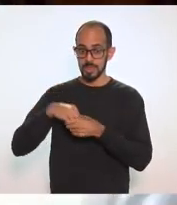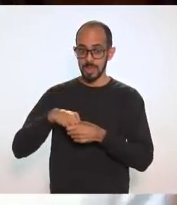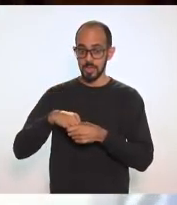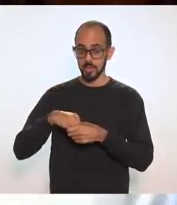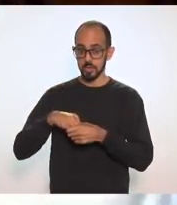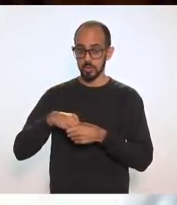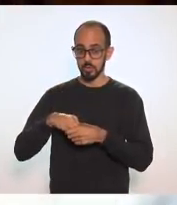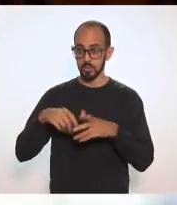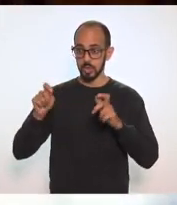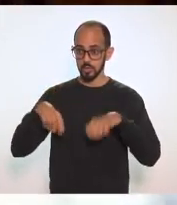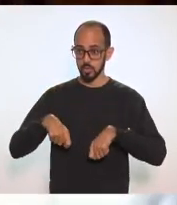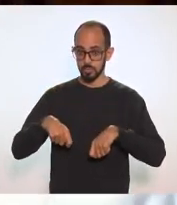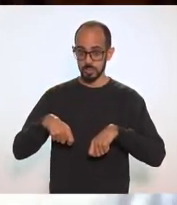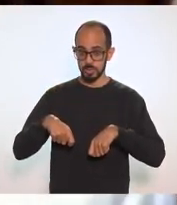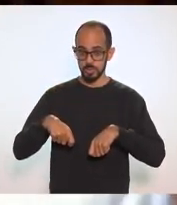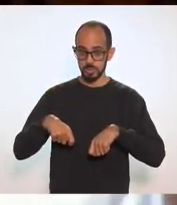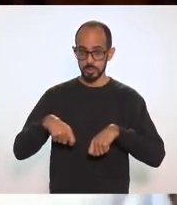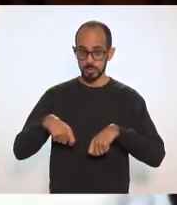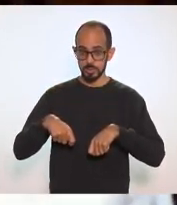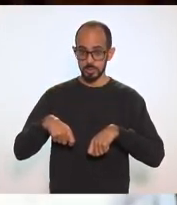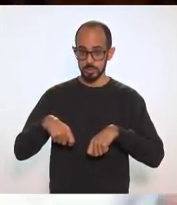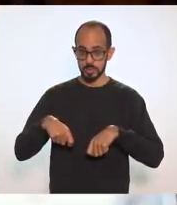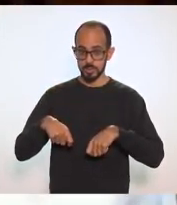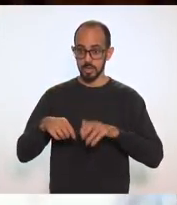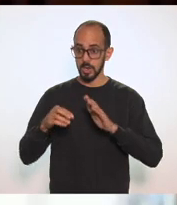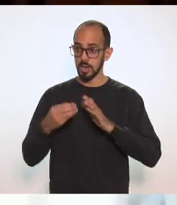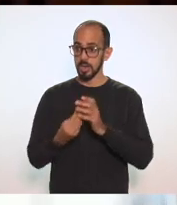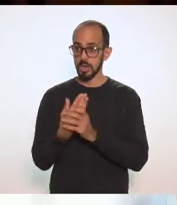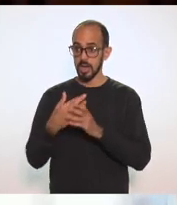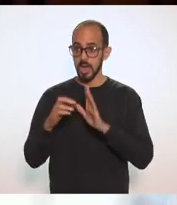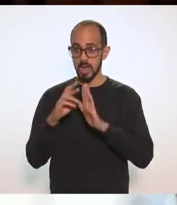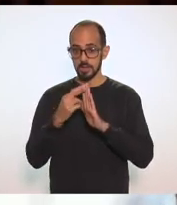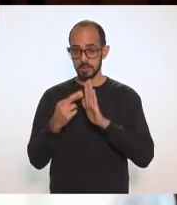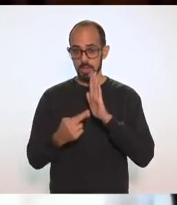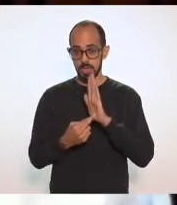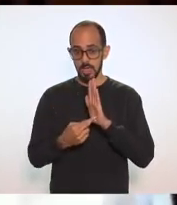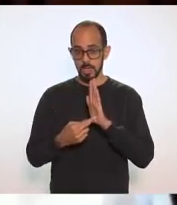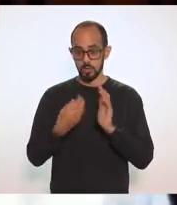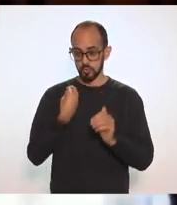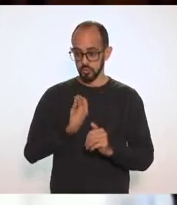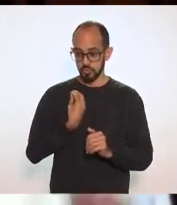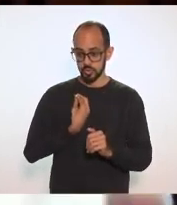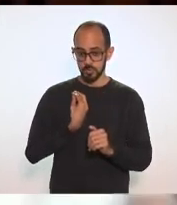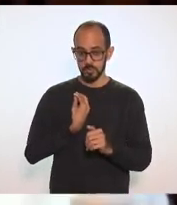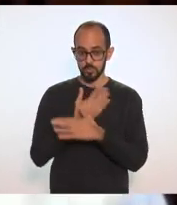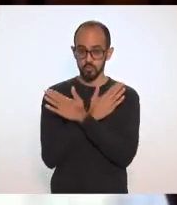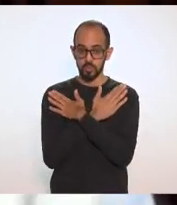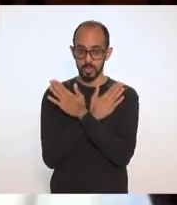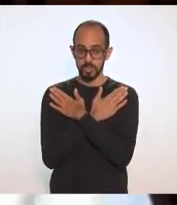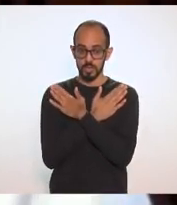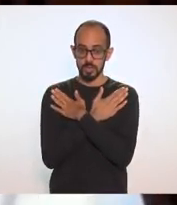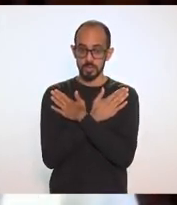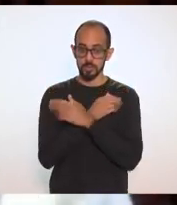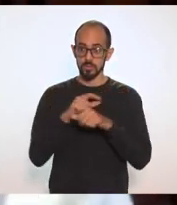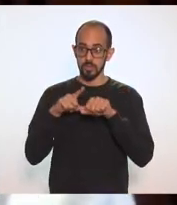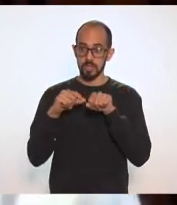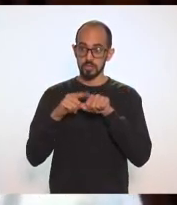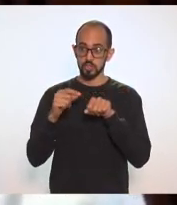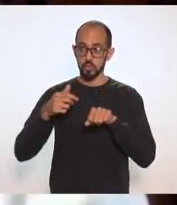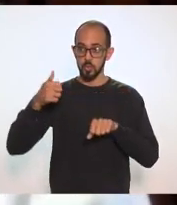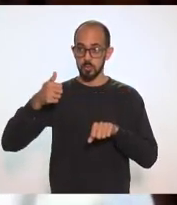respectivas competências, estabelecer as regras e proibições de funcionamento no período do feriado previsto nos artigos 1 e 2 dessa lei. Ou seja, se